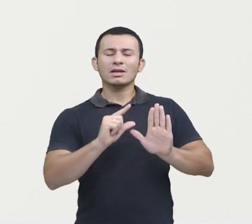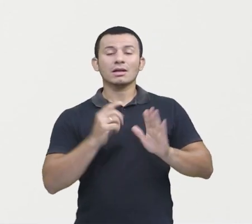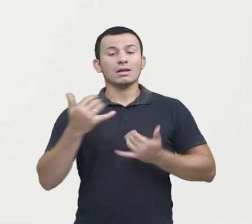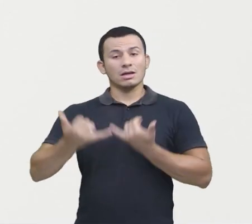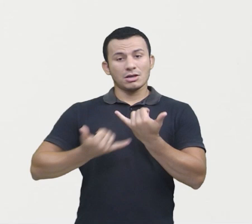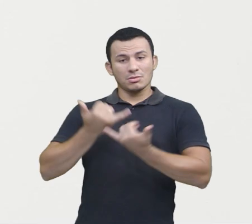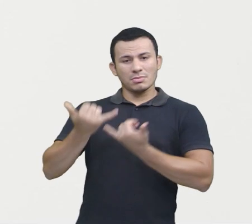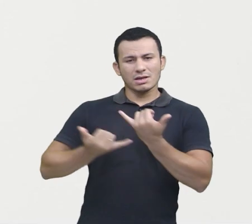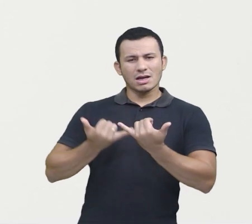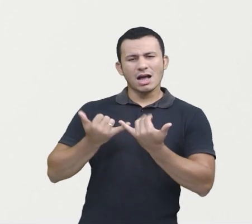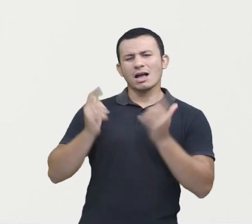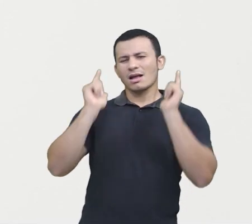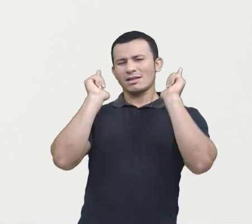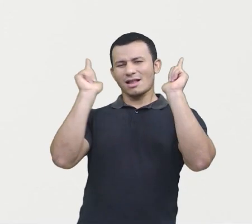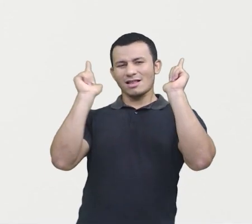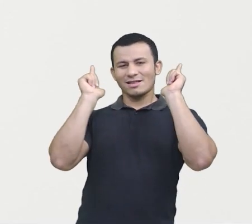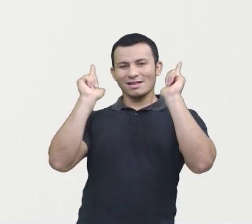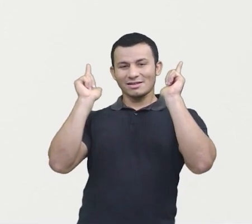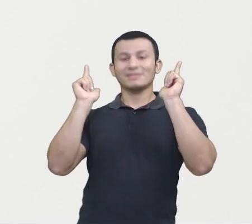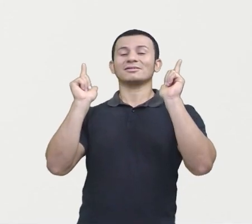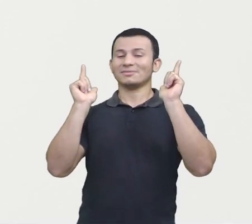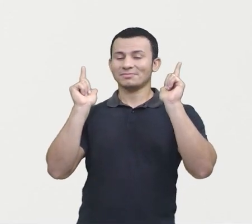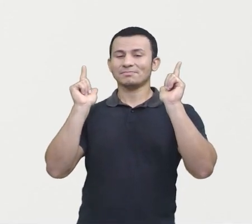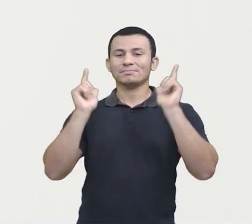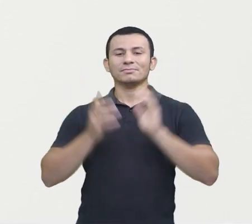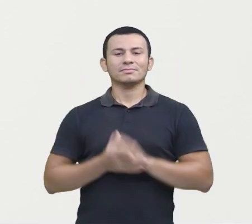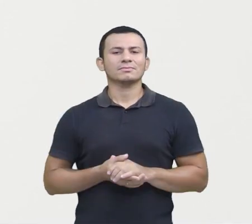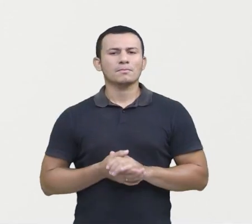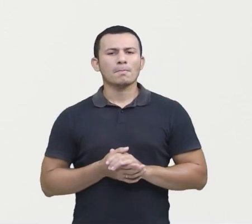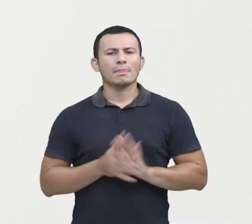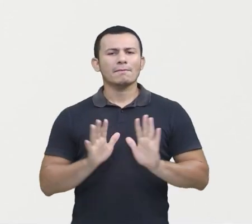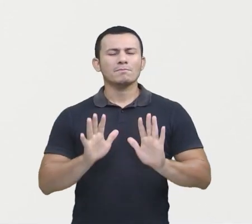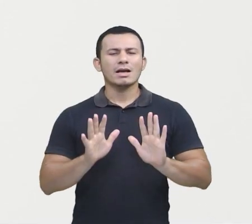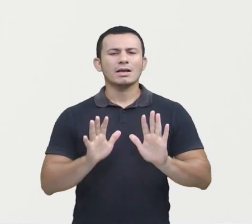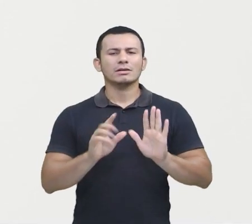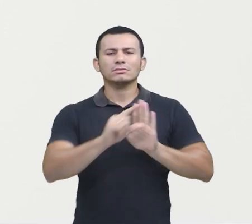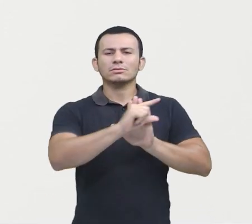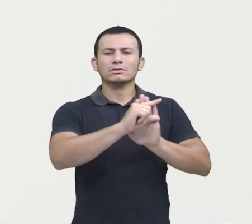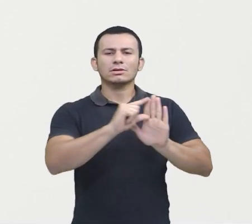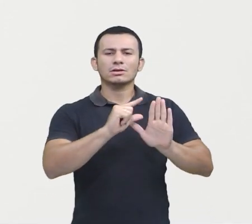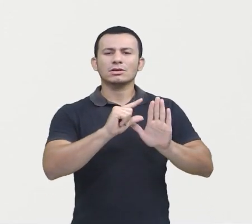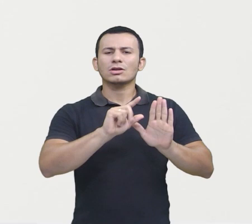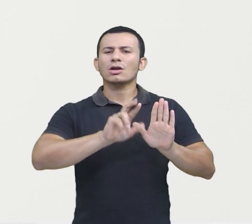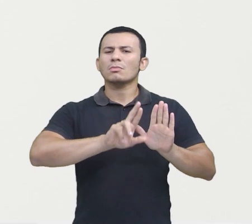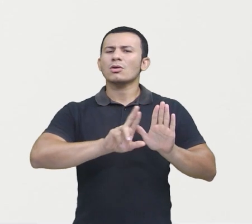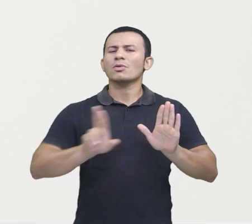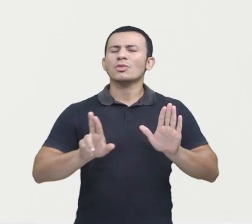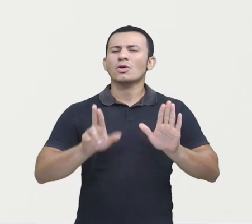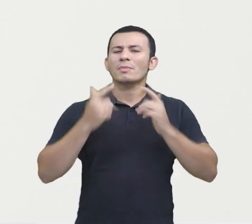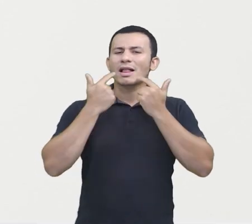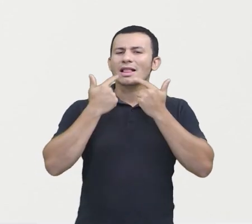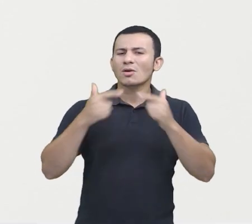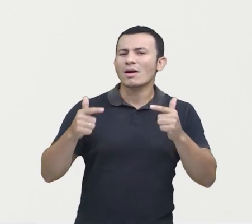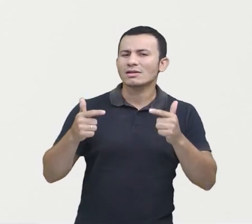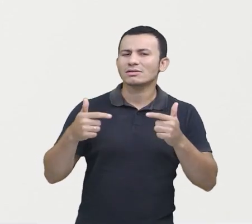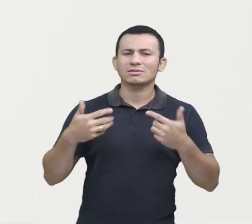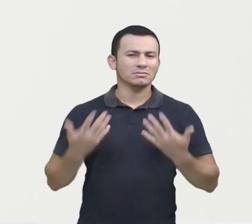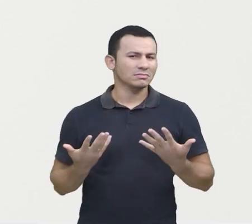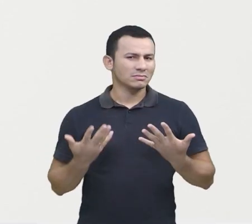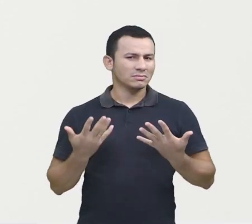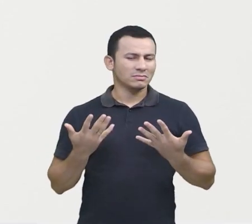é divertido. Qual é o nome desse tipo de linguagem, crianças? É a linguagem